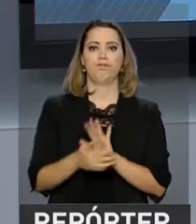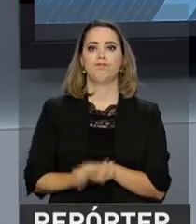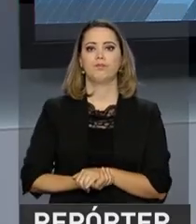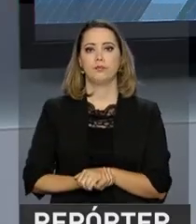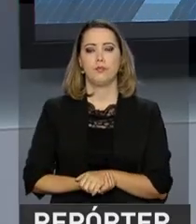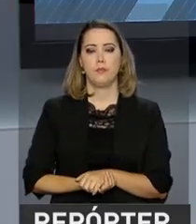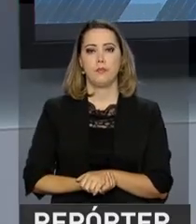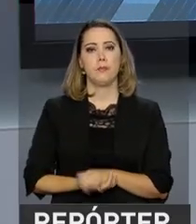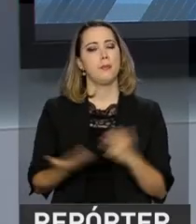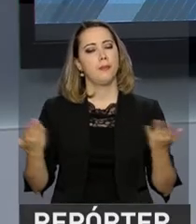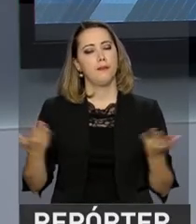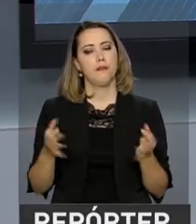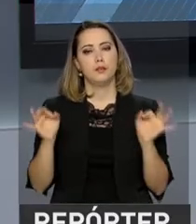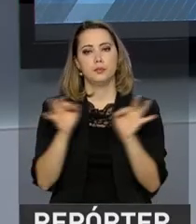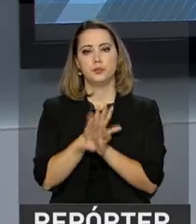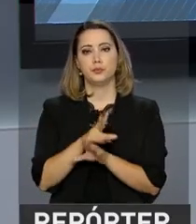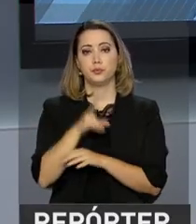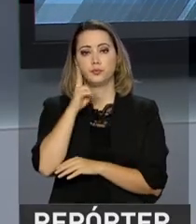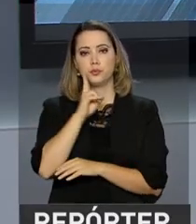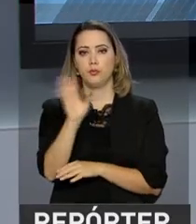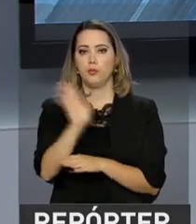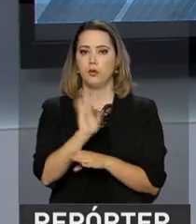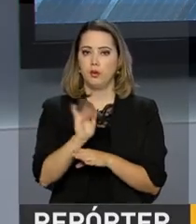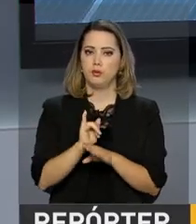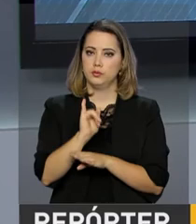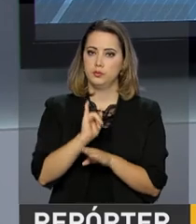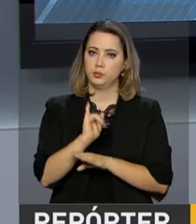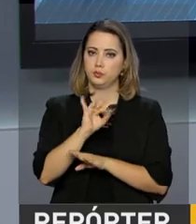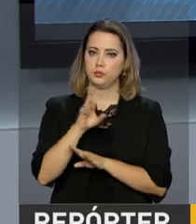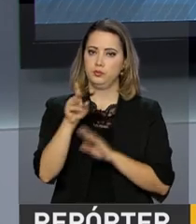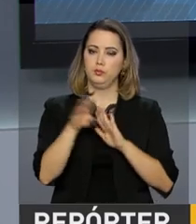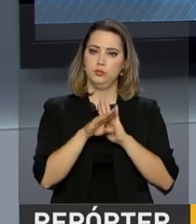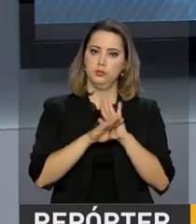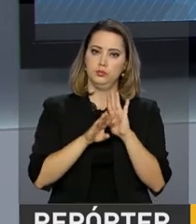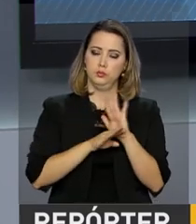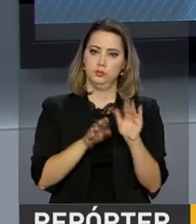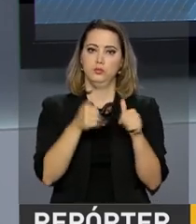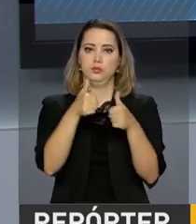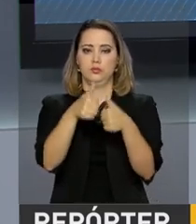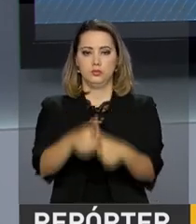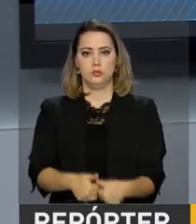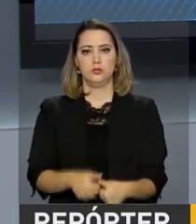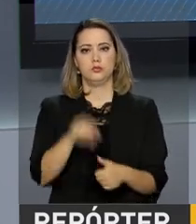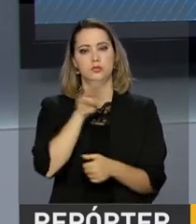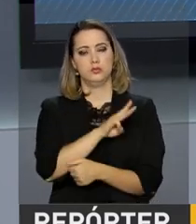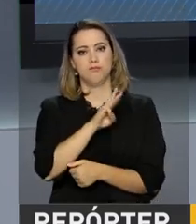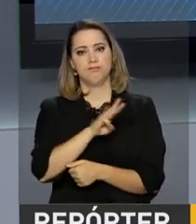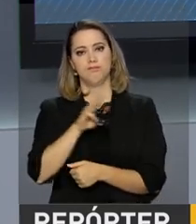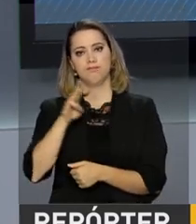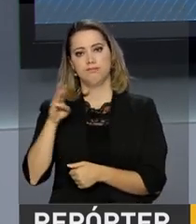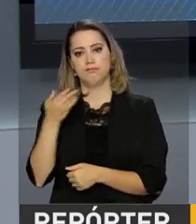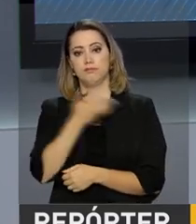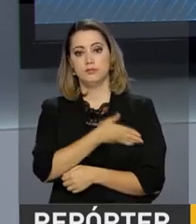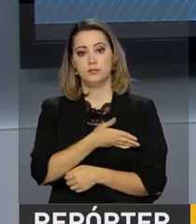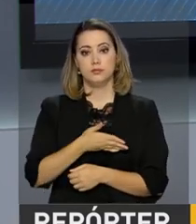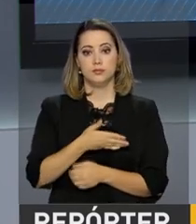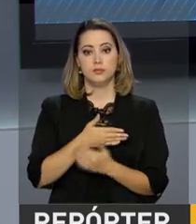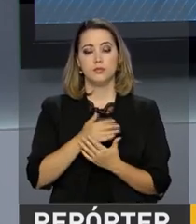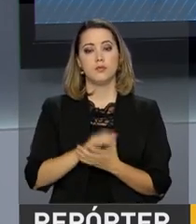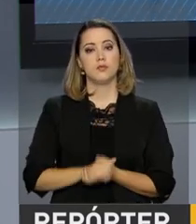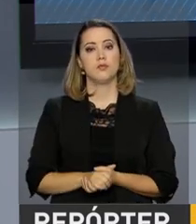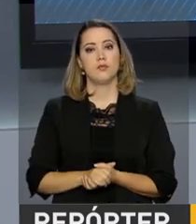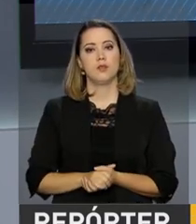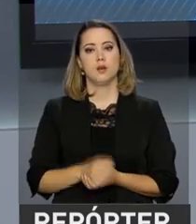repórter NBR fica por aqui. Você pode rever as reportagens no YouTube e toda a nossa programação está disponível na